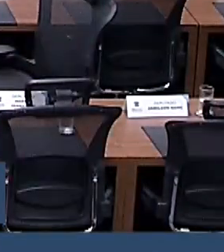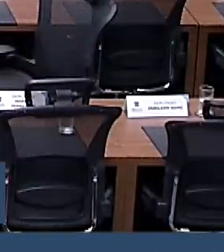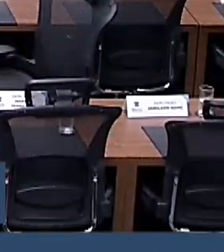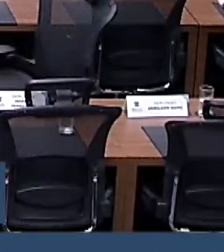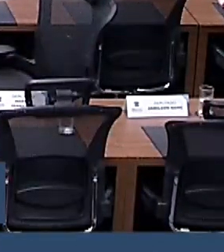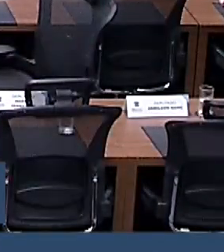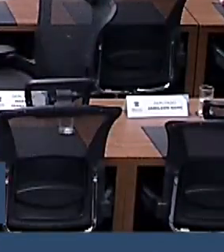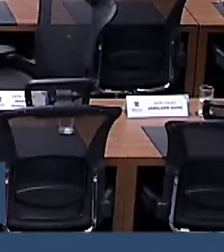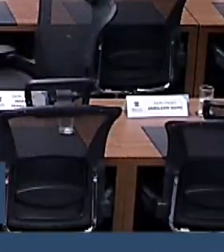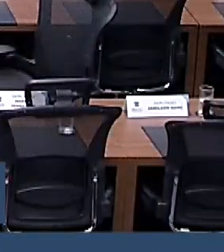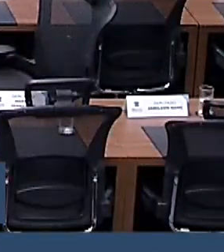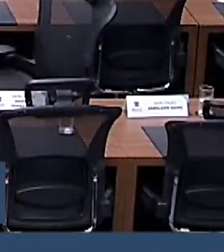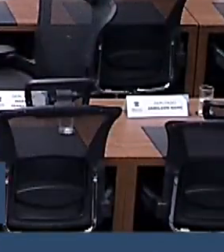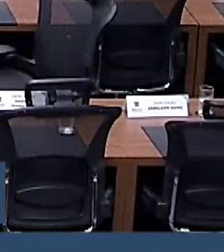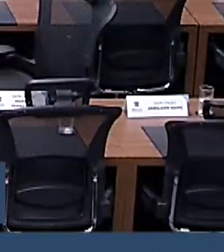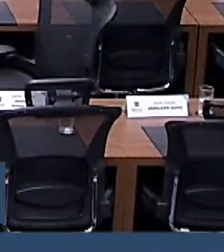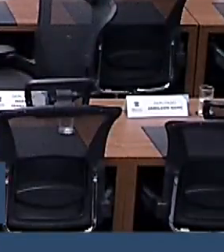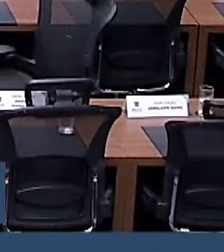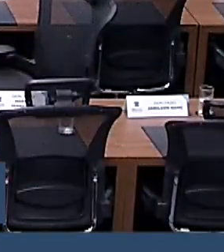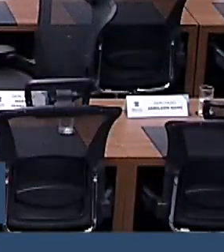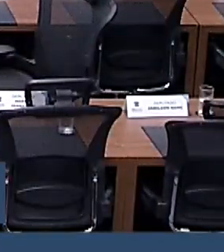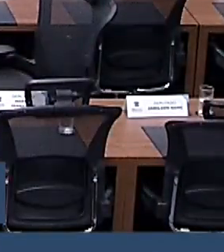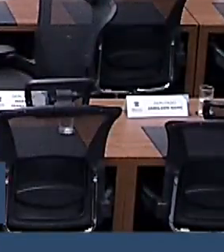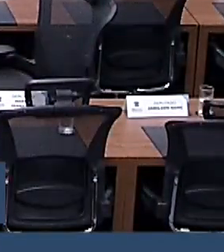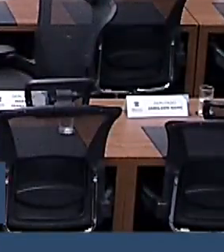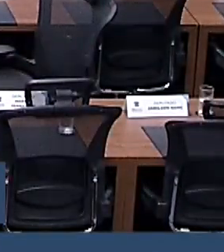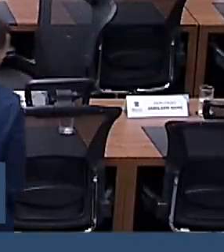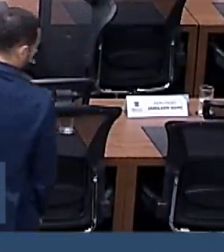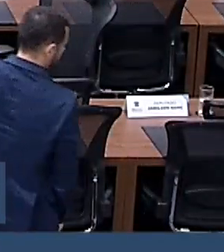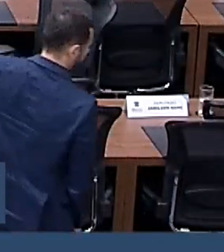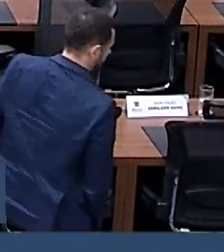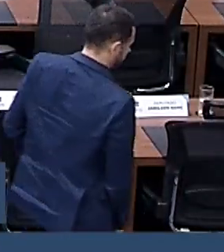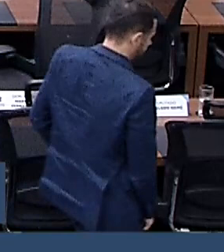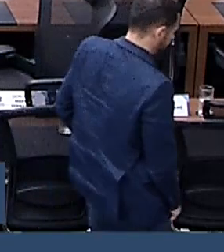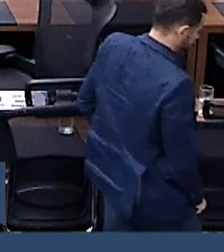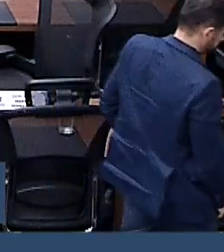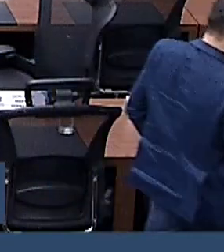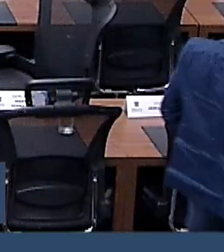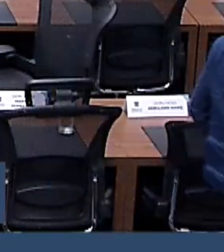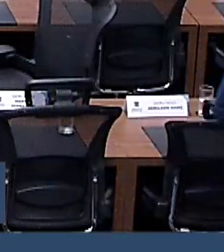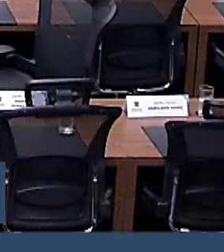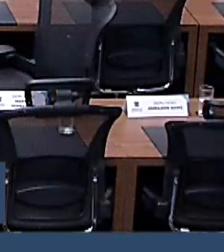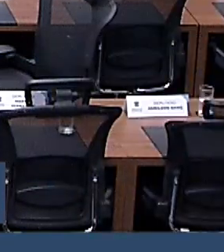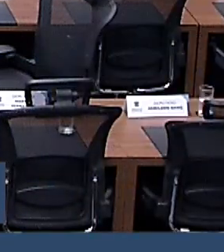Senhor presidente, colegas deputados, nós tivemos uma reunião